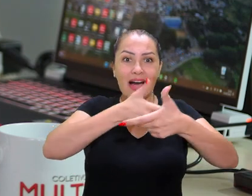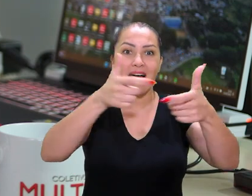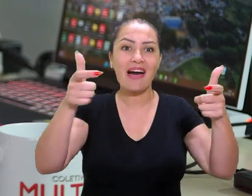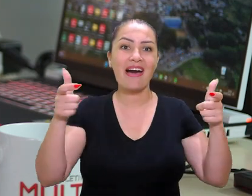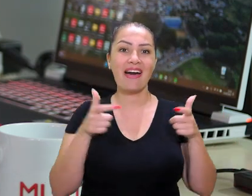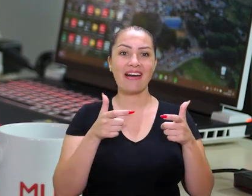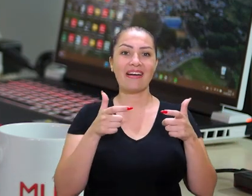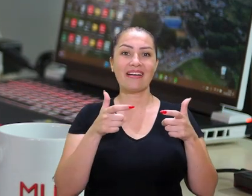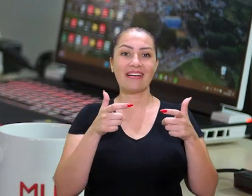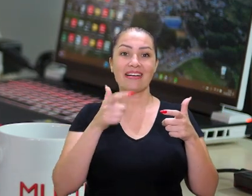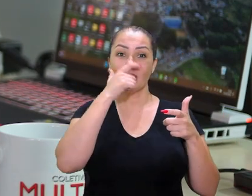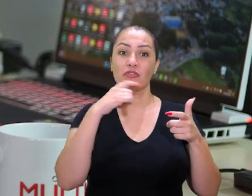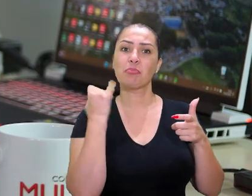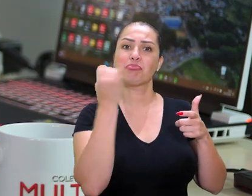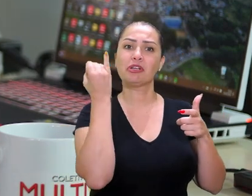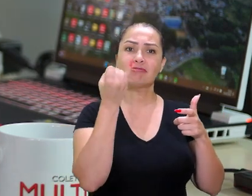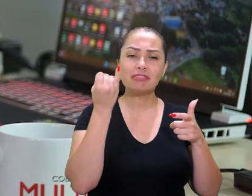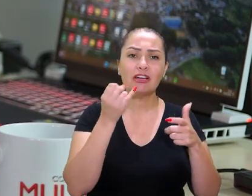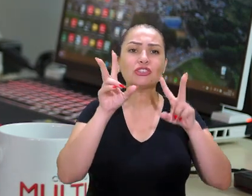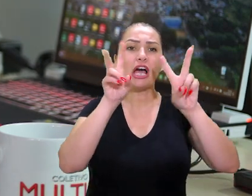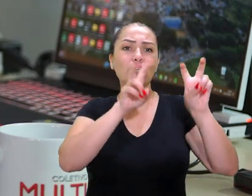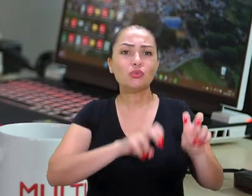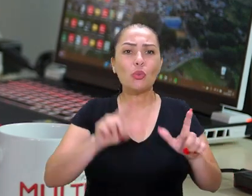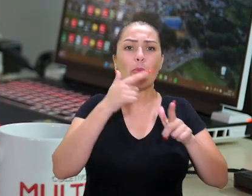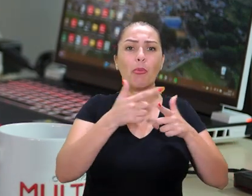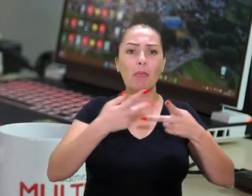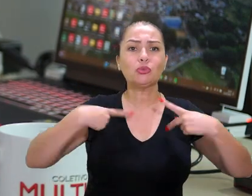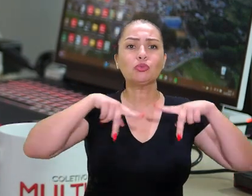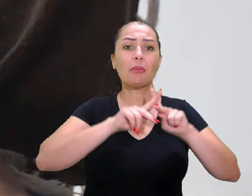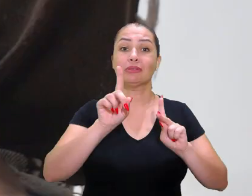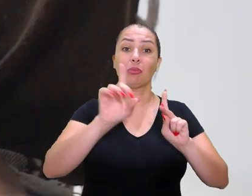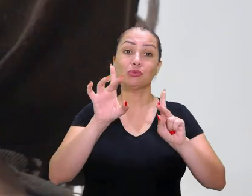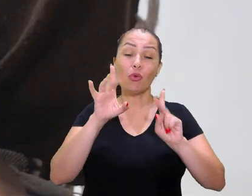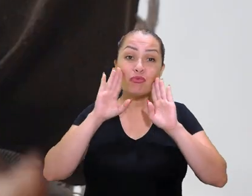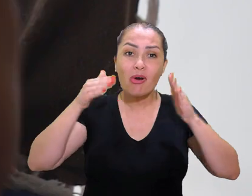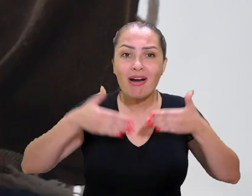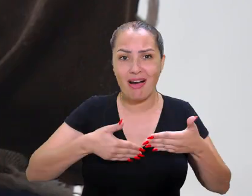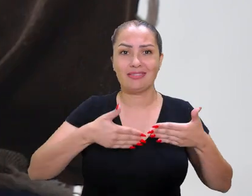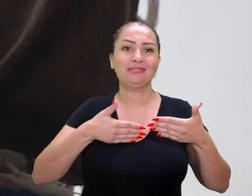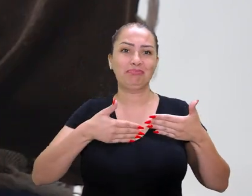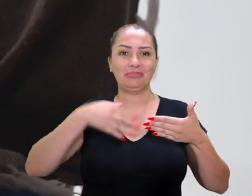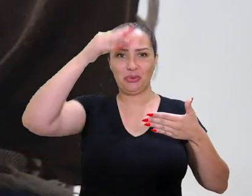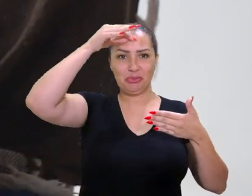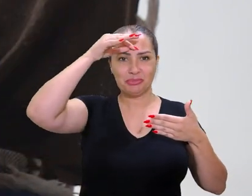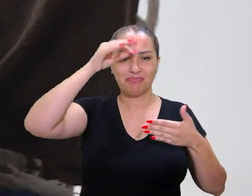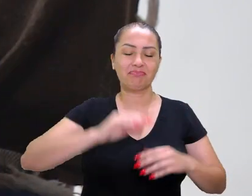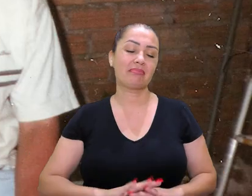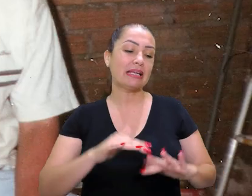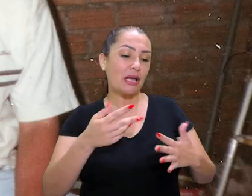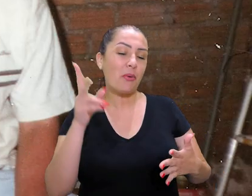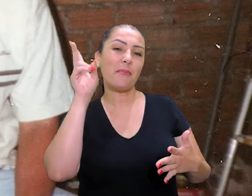questões relacionadas às problemáticas humanas e não só à temática espírita. Uma lembrança boa, as